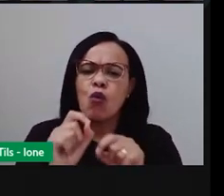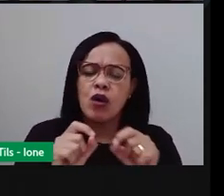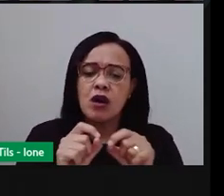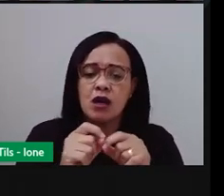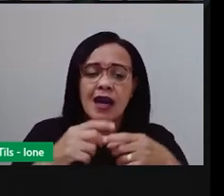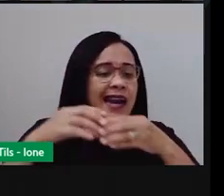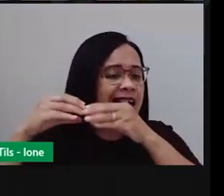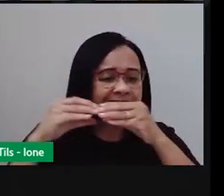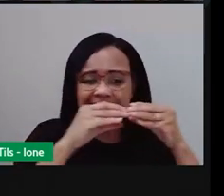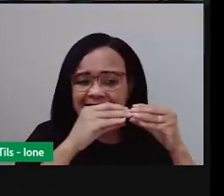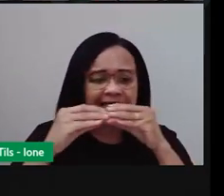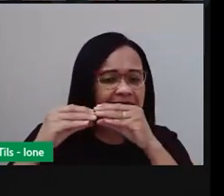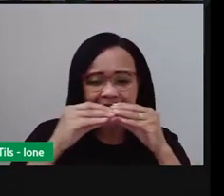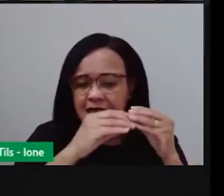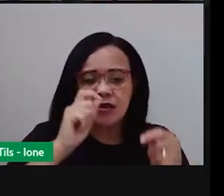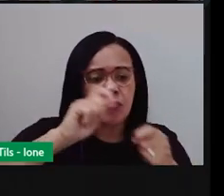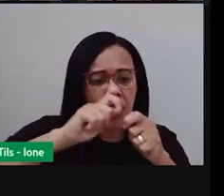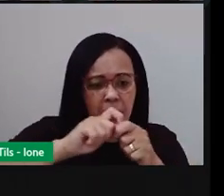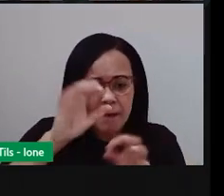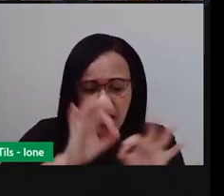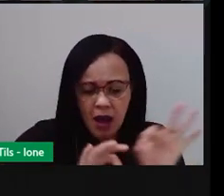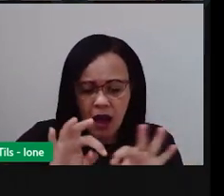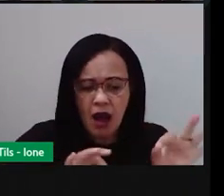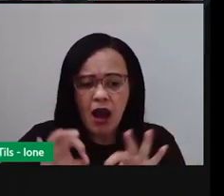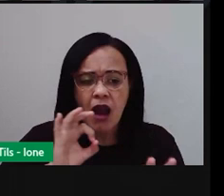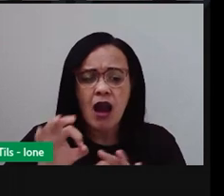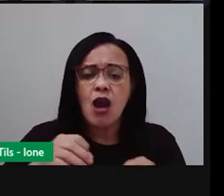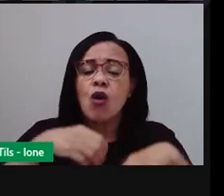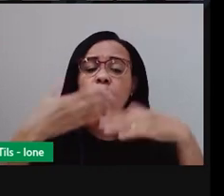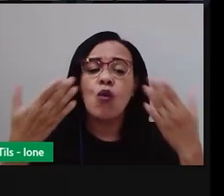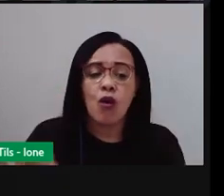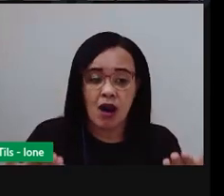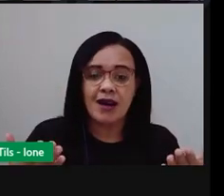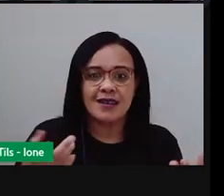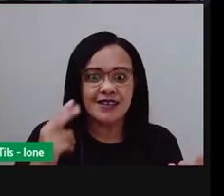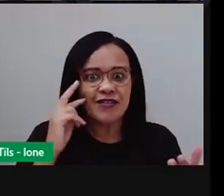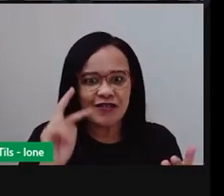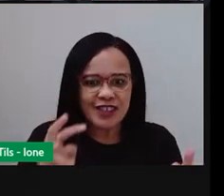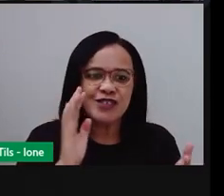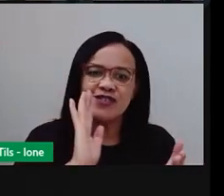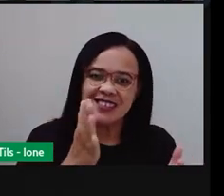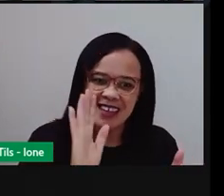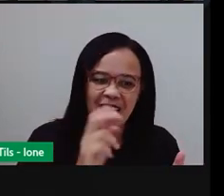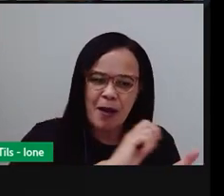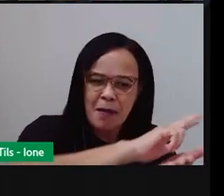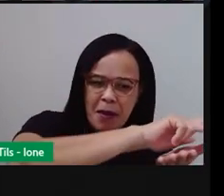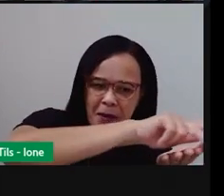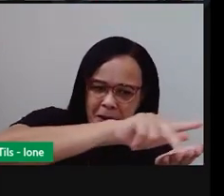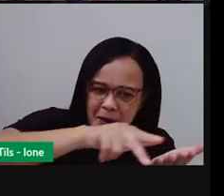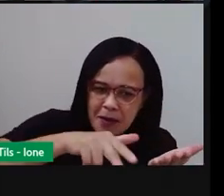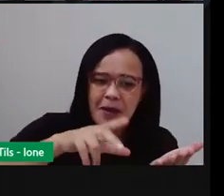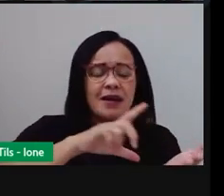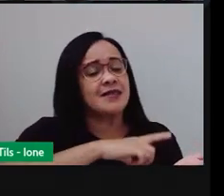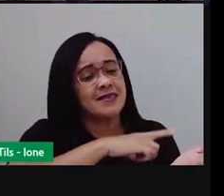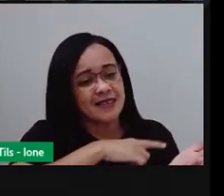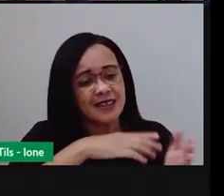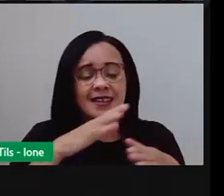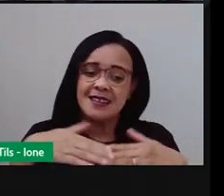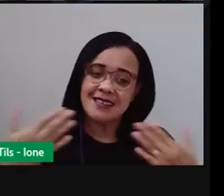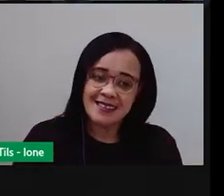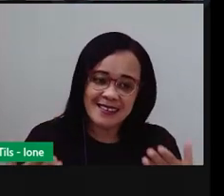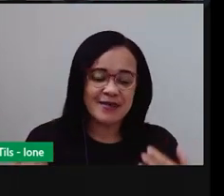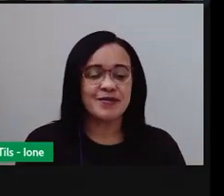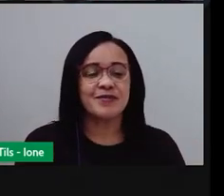A gente viu aqui que teve mingau de milho, teve canjica, né?